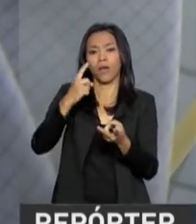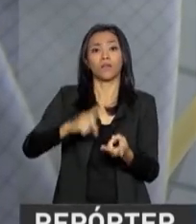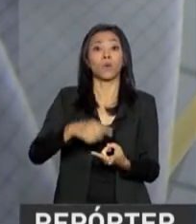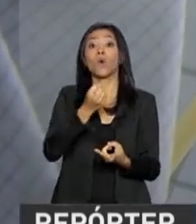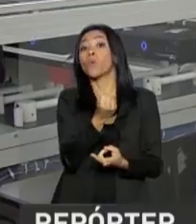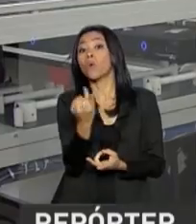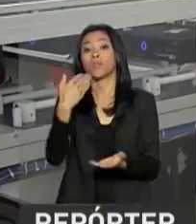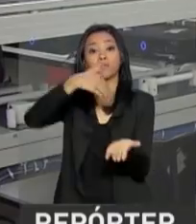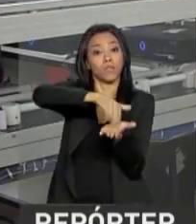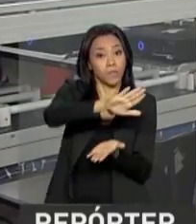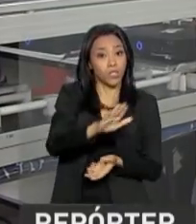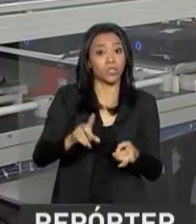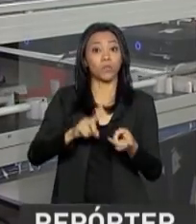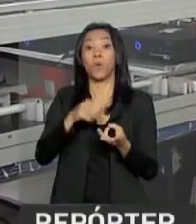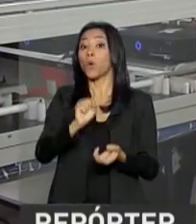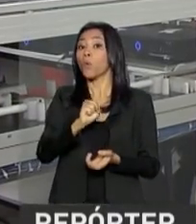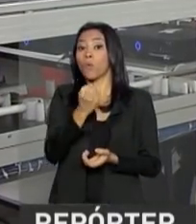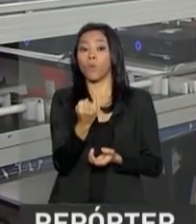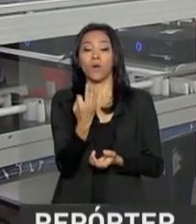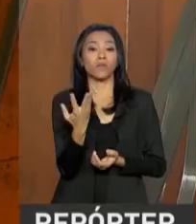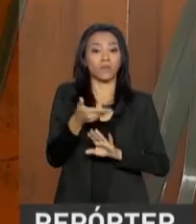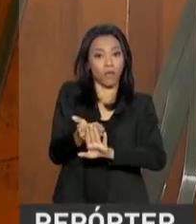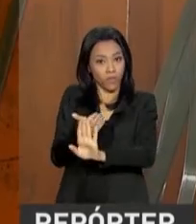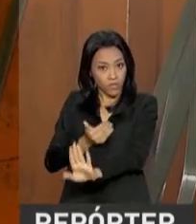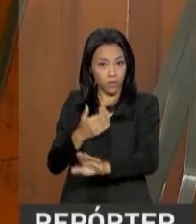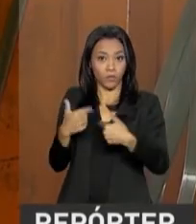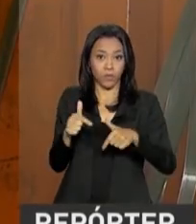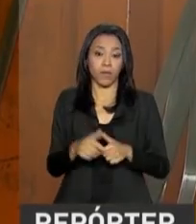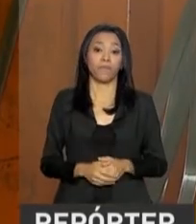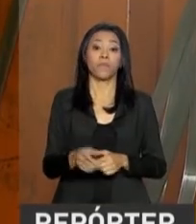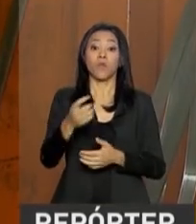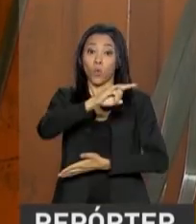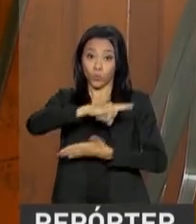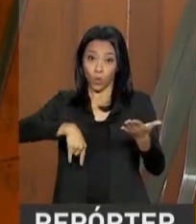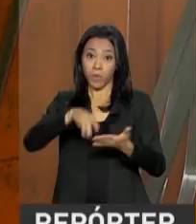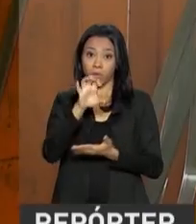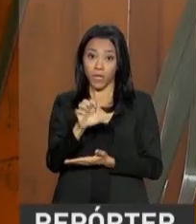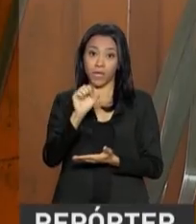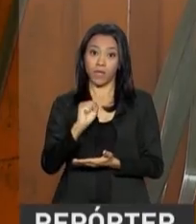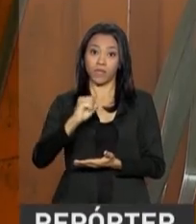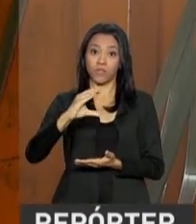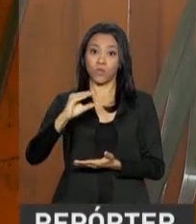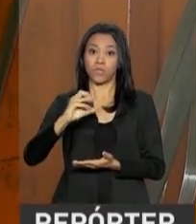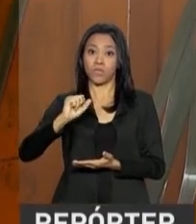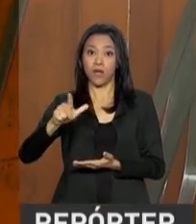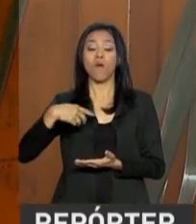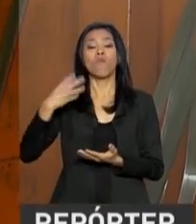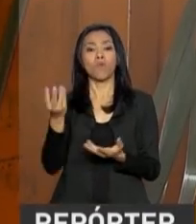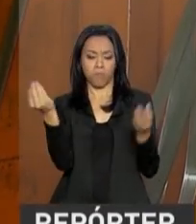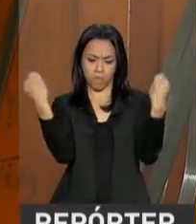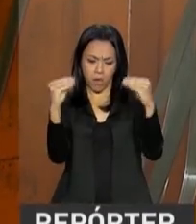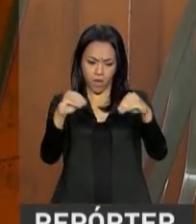demitidos quantos estão afastados por exemplo ué social os empresários foi enviar informações trabalhistas